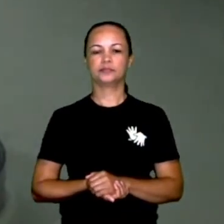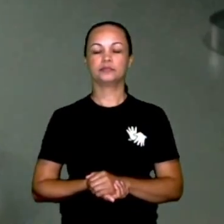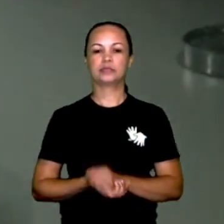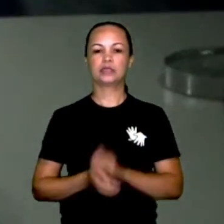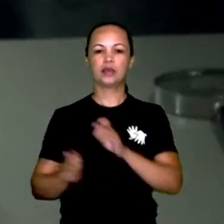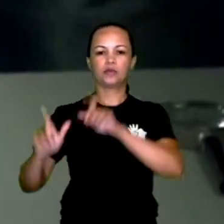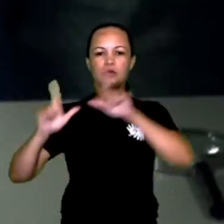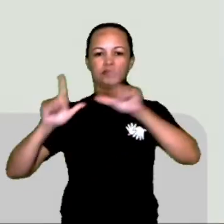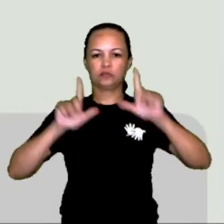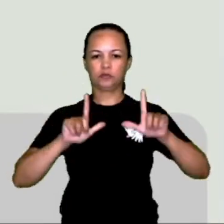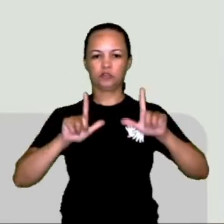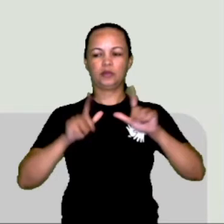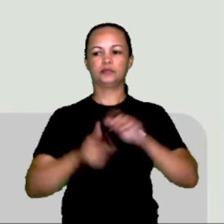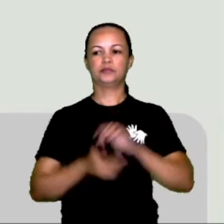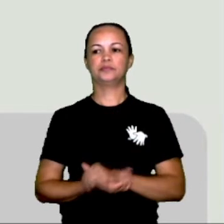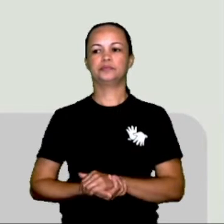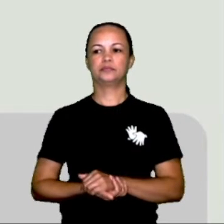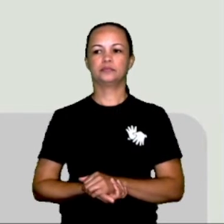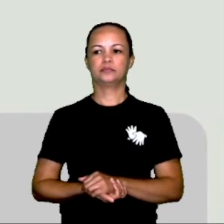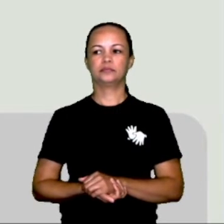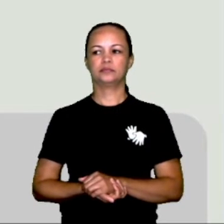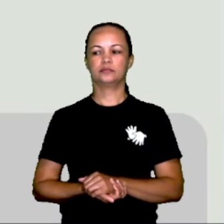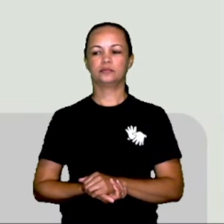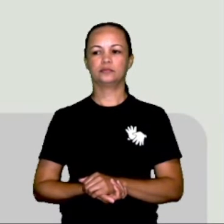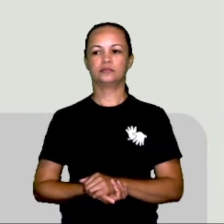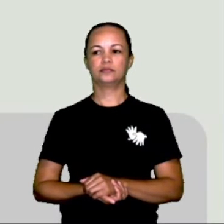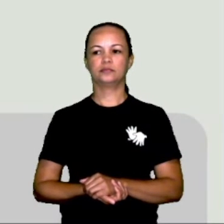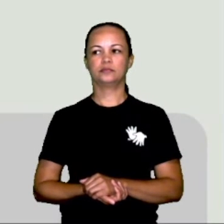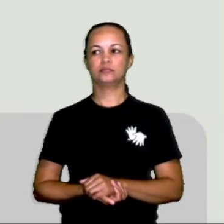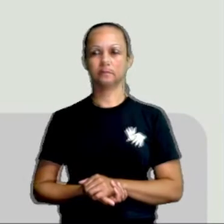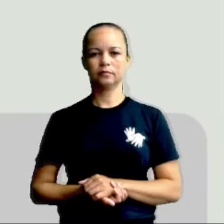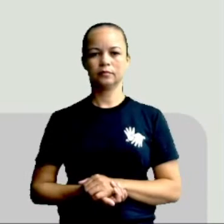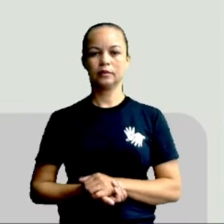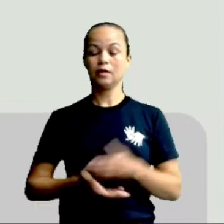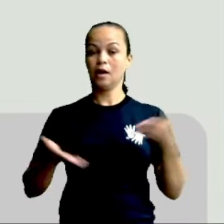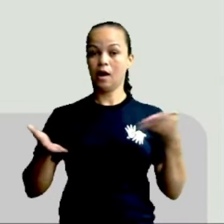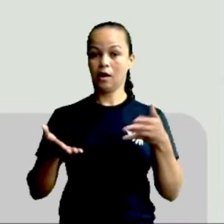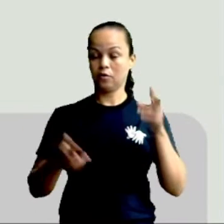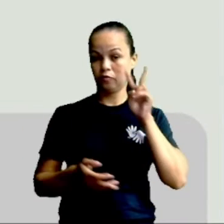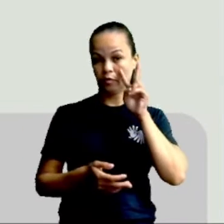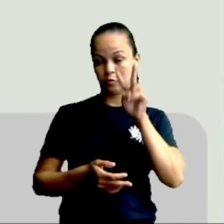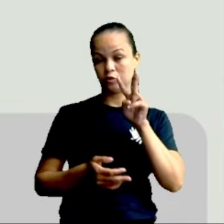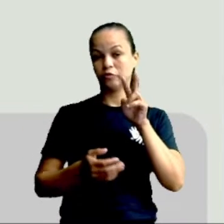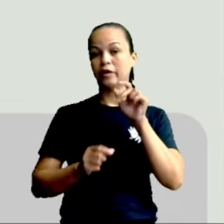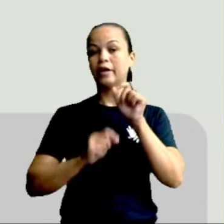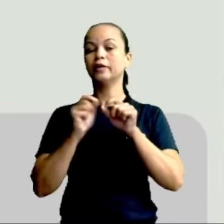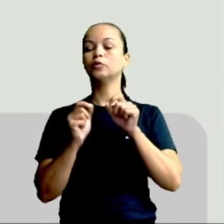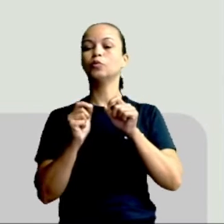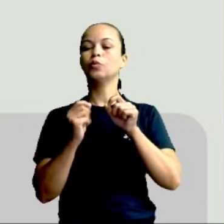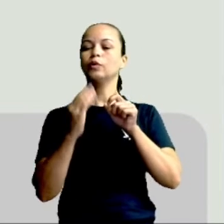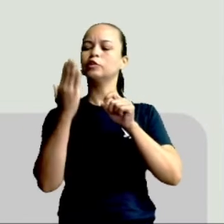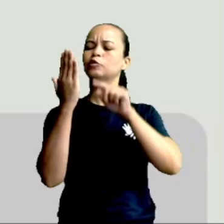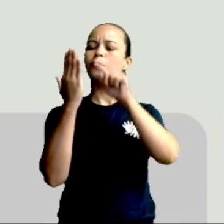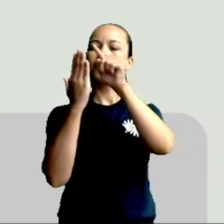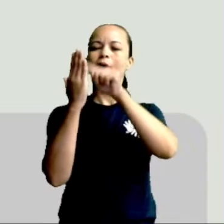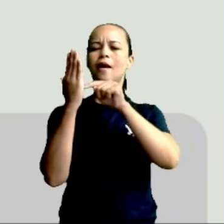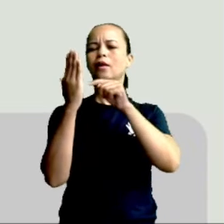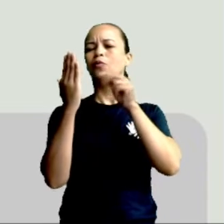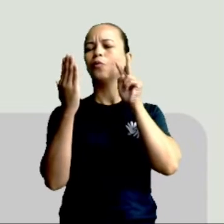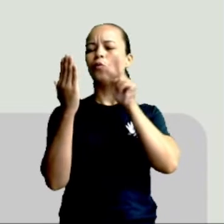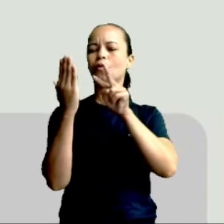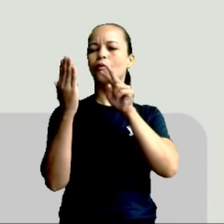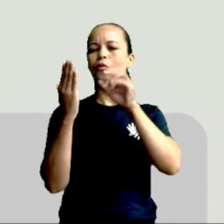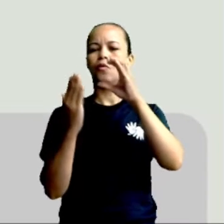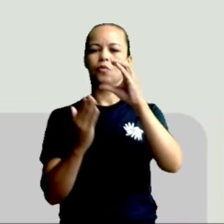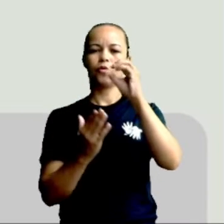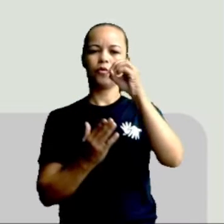Vamos voltar agora para o slide? Para continuar. Vamos ver agora no espelho convexo. O espelho convexo